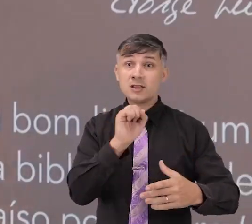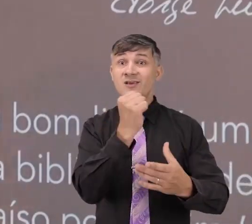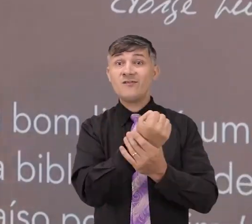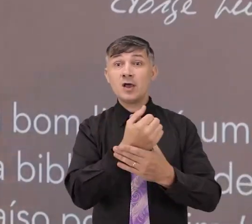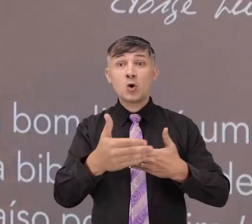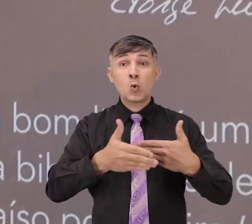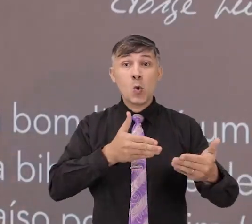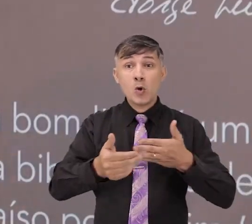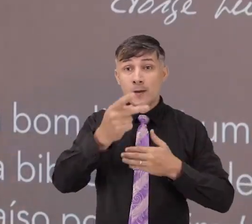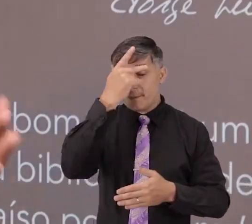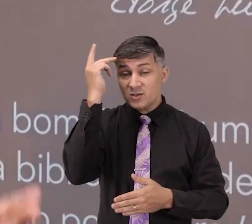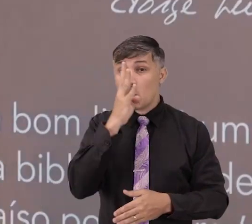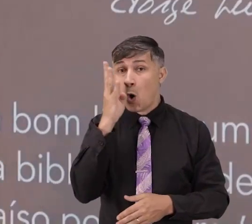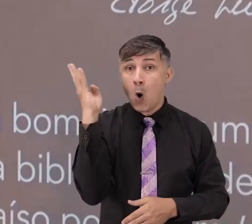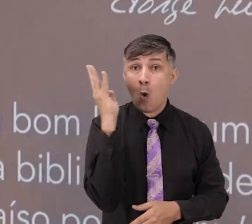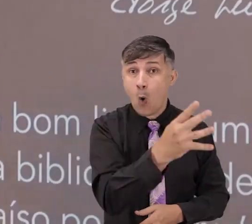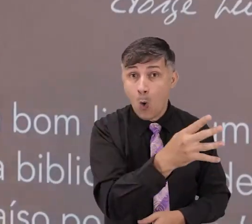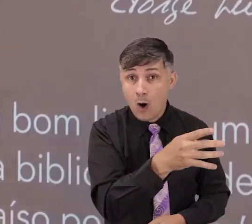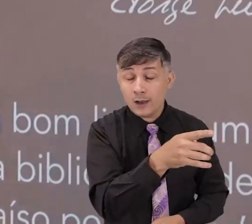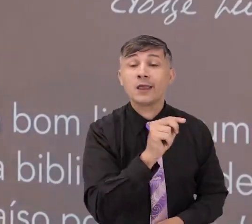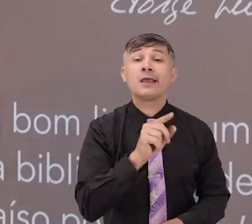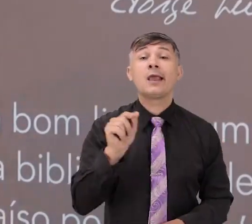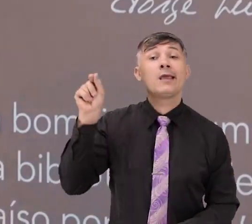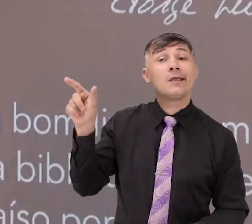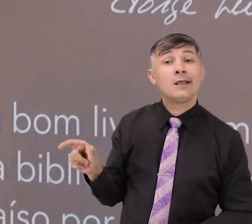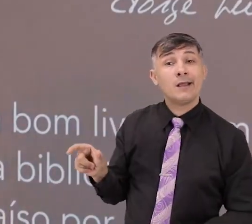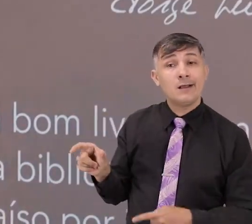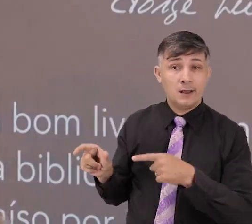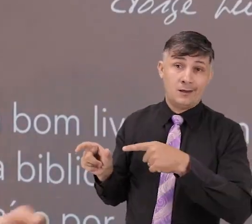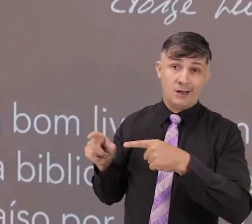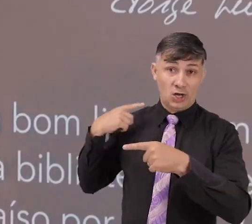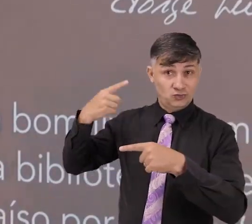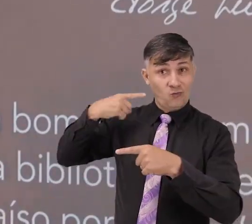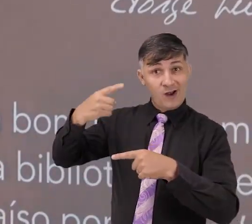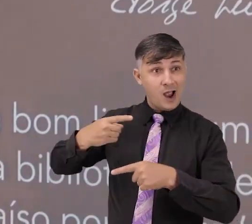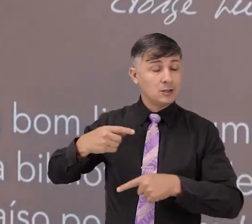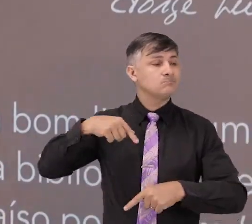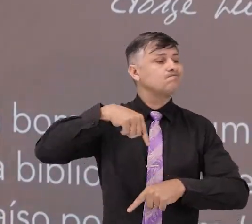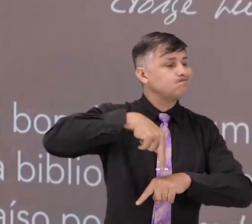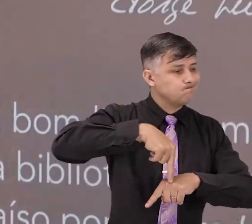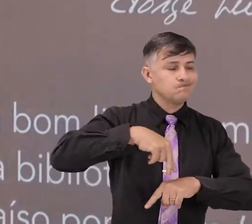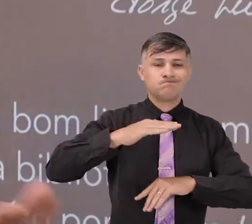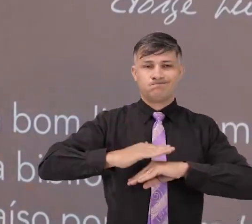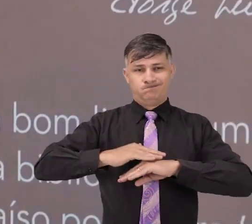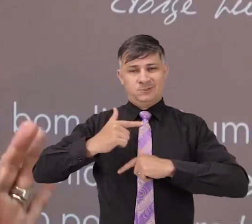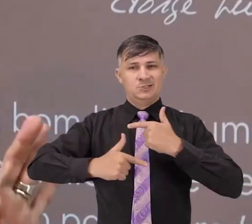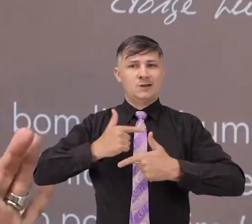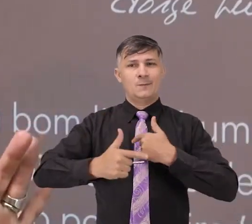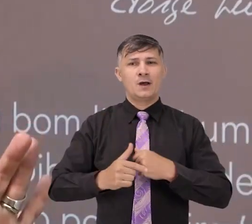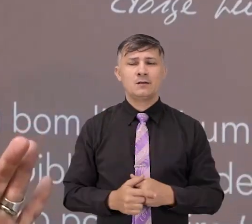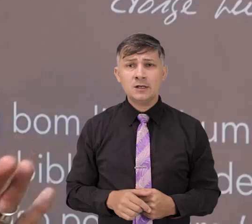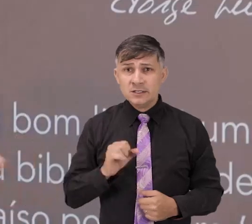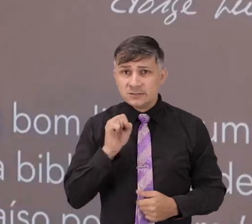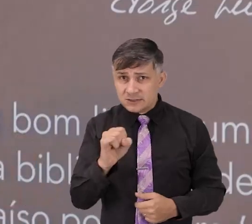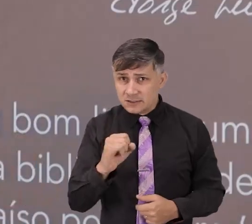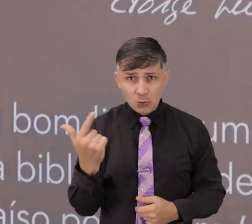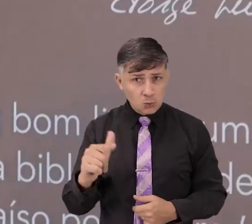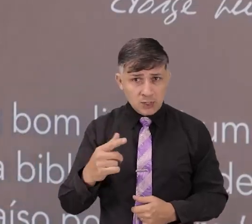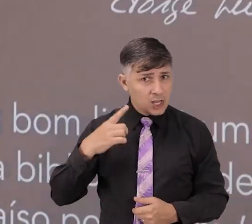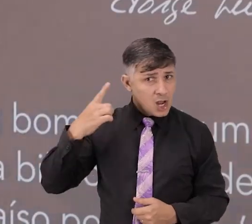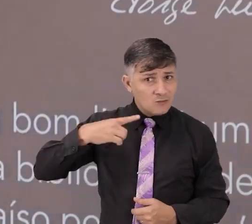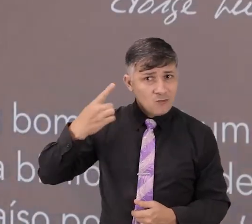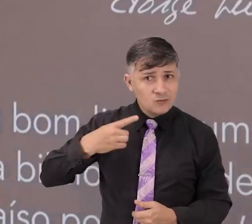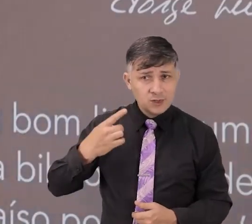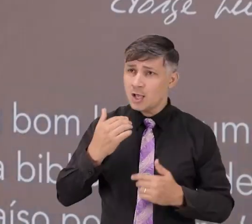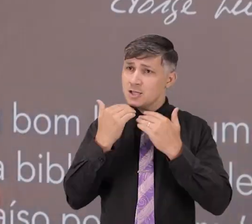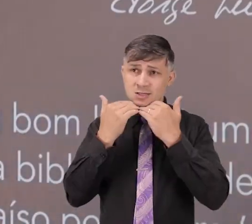qualquer pessoa acusada de um crime é o advogado. Então, realmente, sem advocacia, a gente